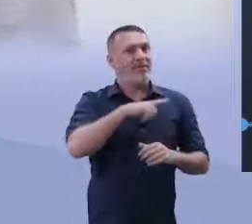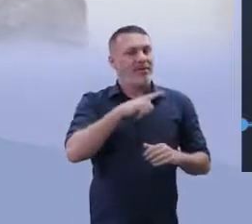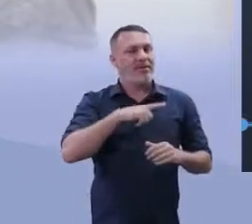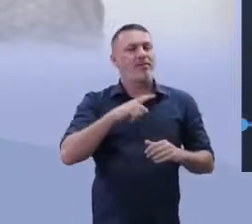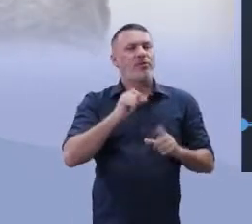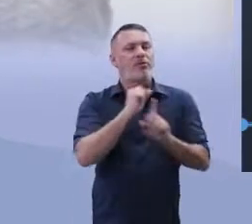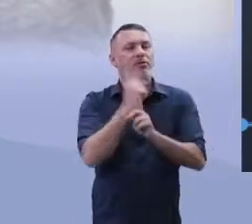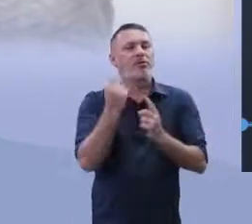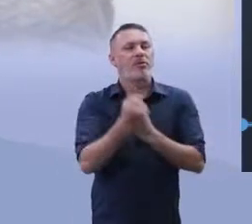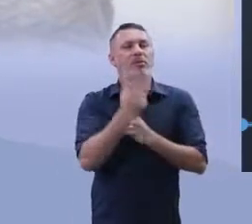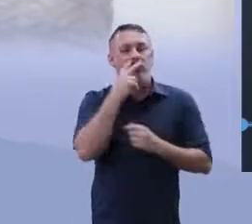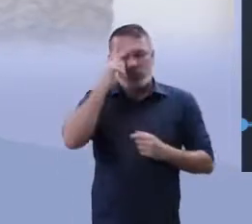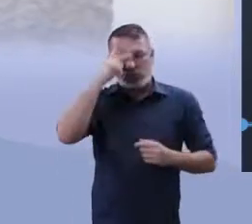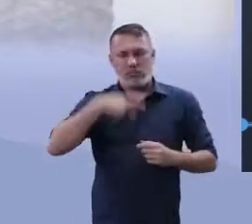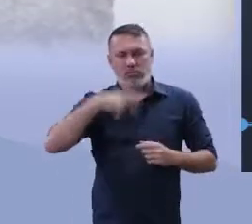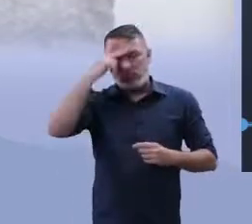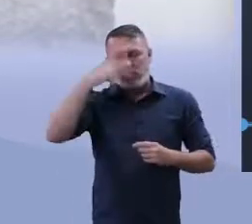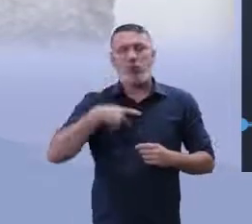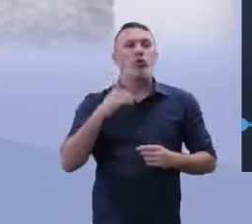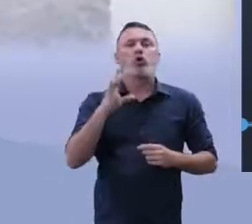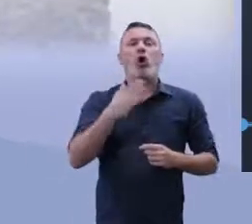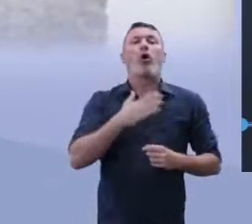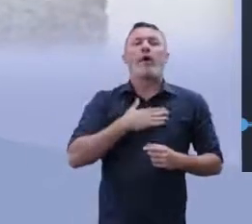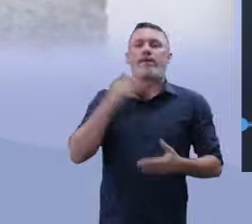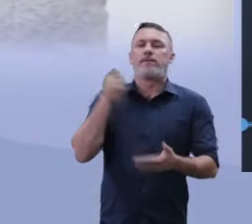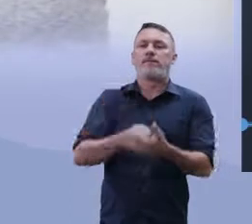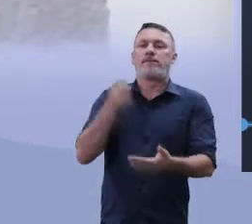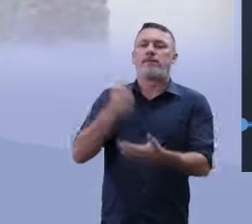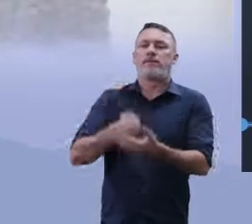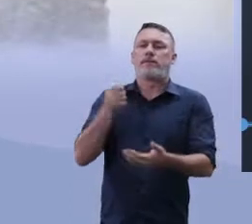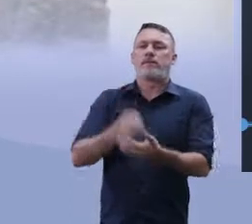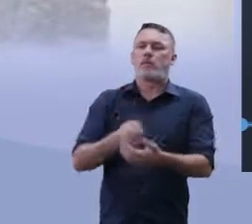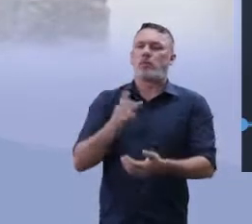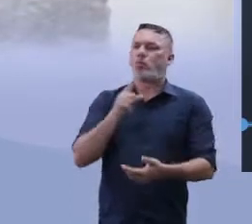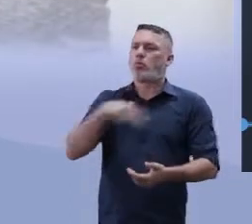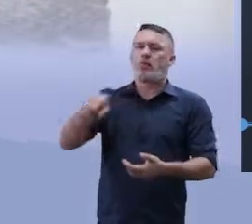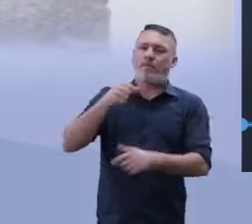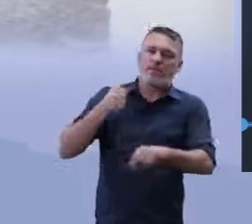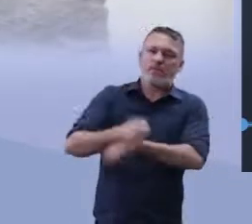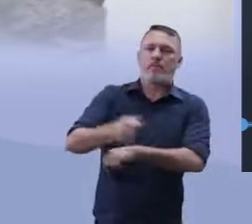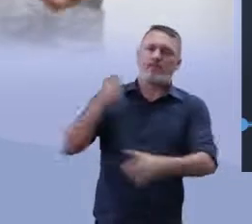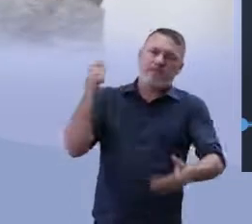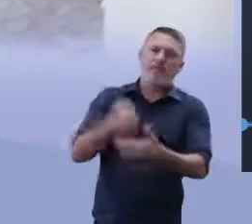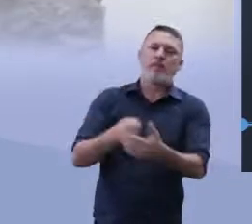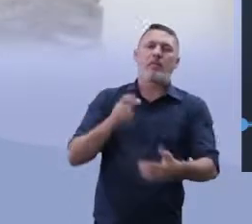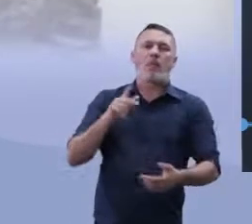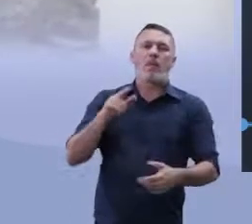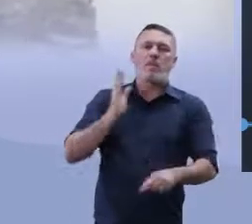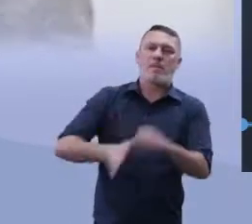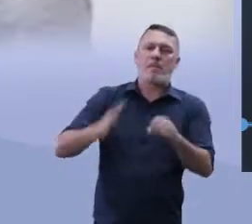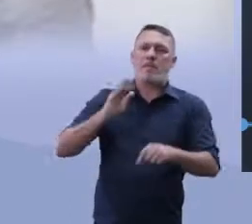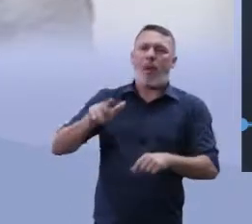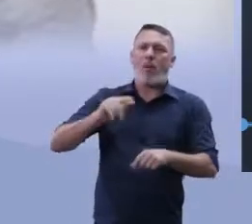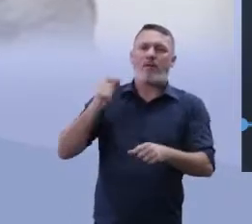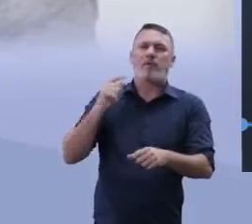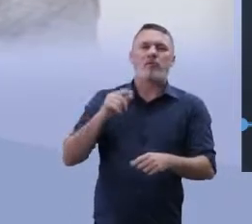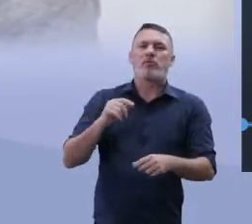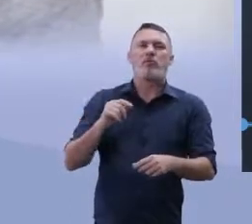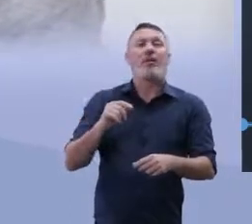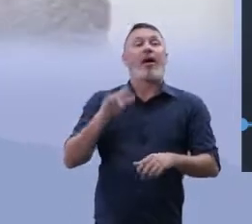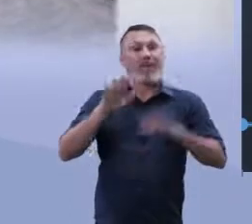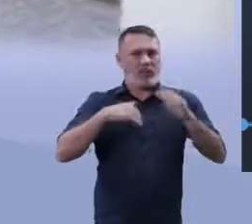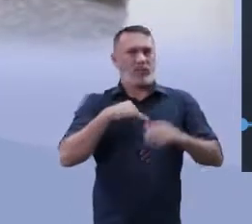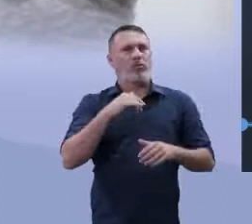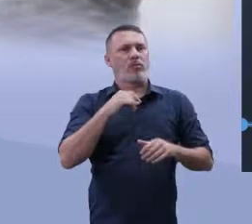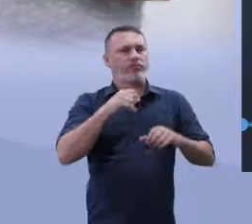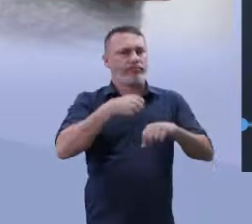nós somos aquelas pessoas que gostam de punir. Você quer punir, né? Eu sempre falo para os meus alunos o seguinte, às vezes quando